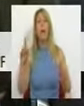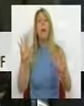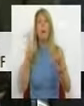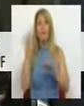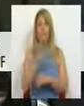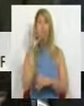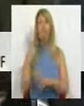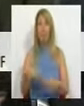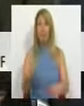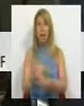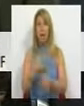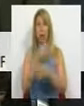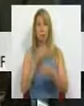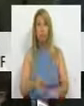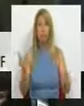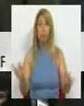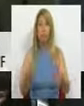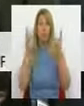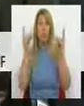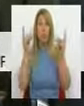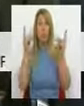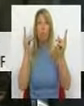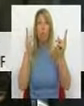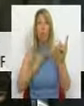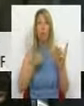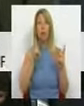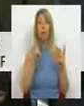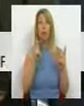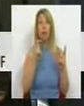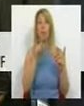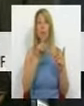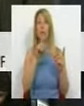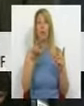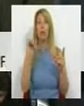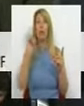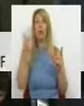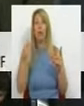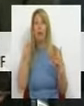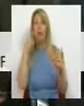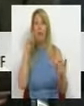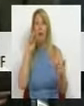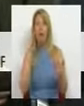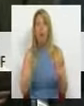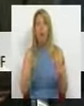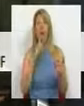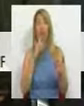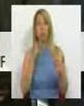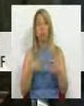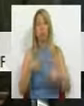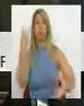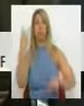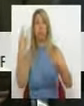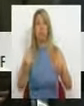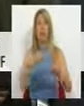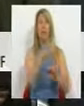Deloitte são elevadas. Contas correntes que passam de 20 milhões para 50 milhões quando tinham pareceres para passar só para 40 sem garantir